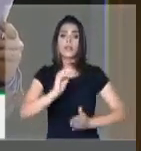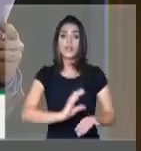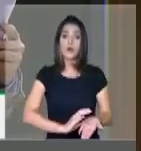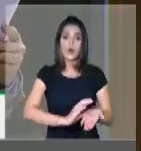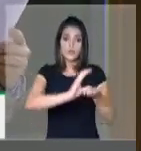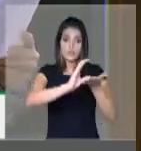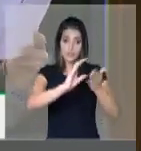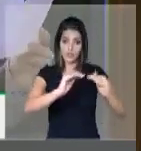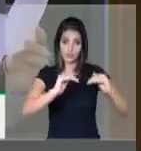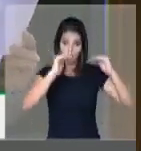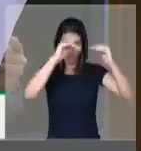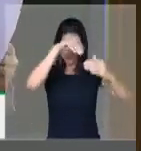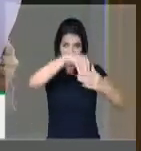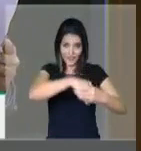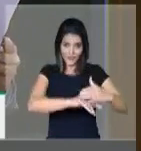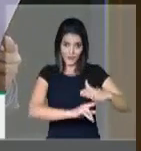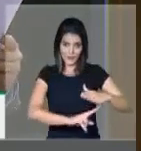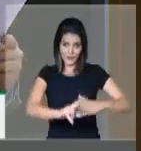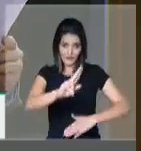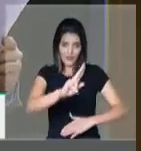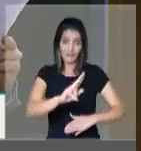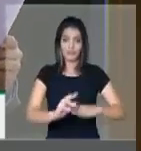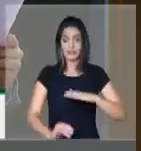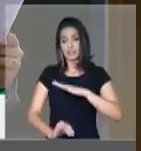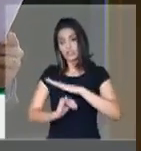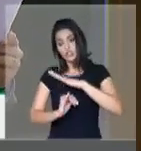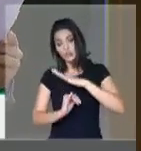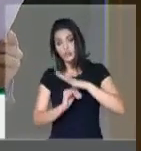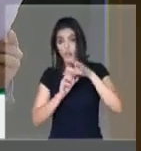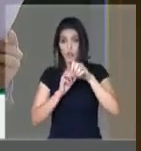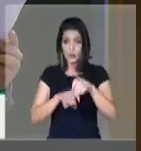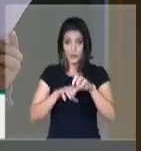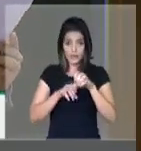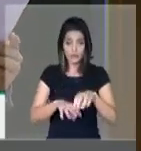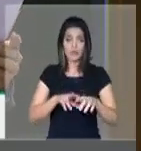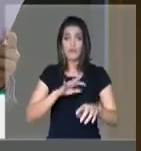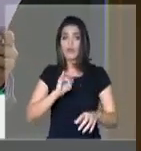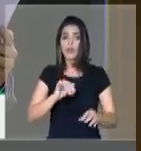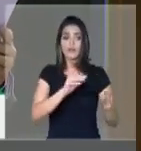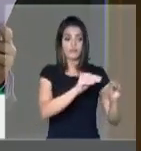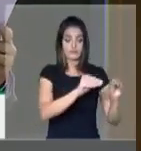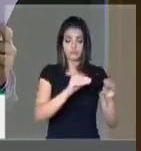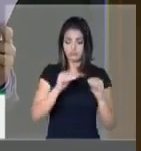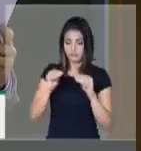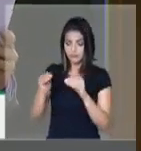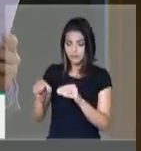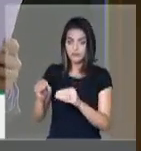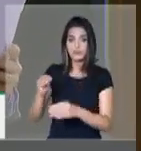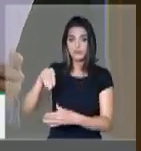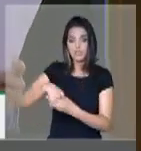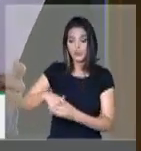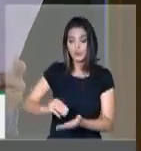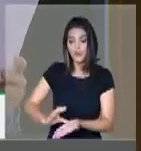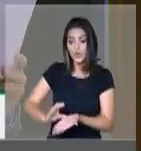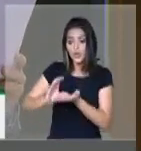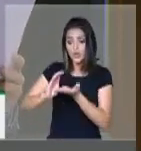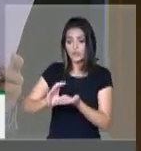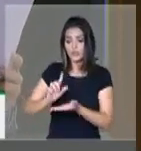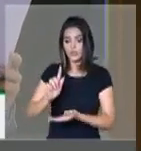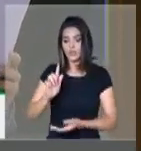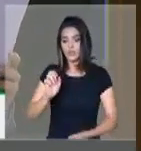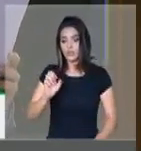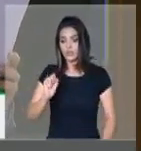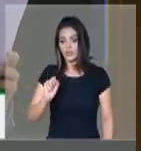conselhos superiores das universidades e institutos serão transferidas para os conselhos